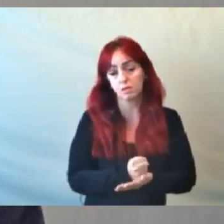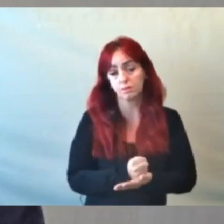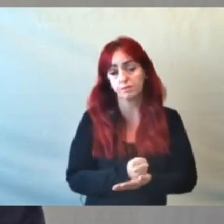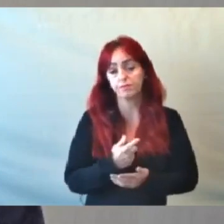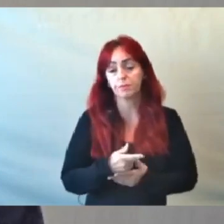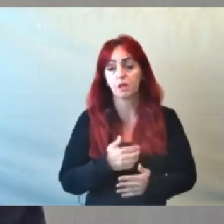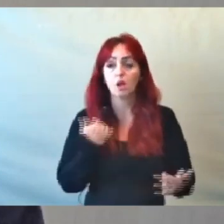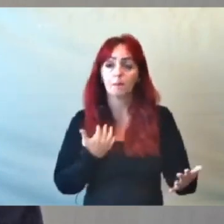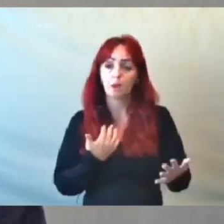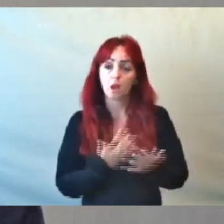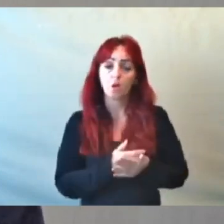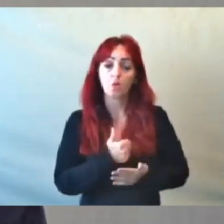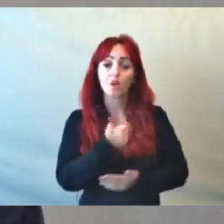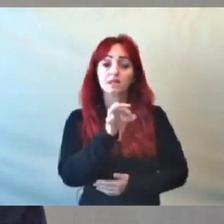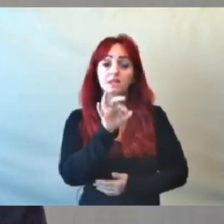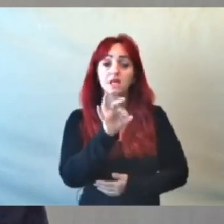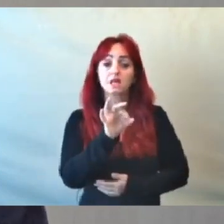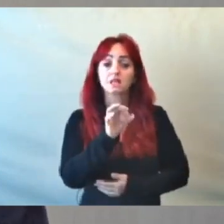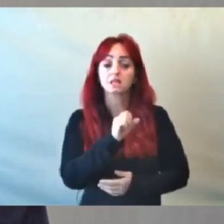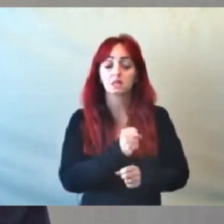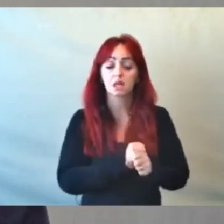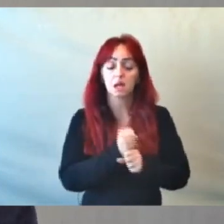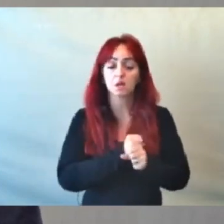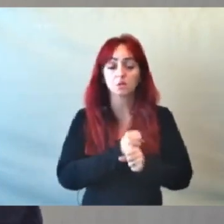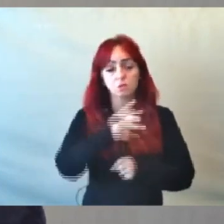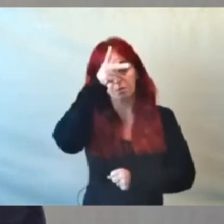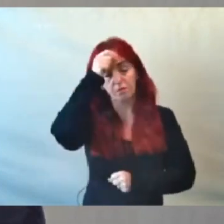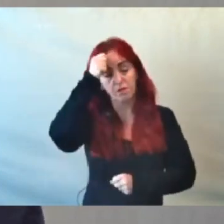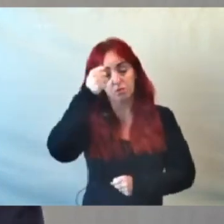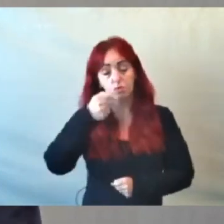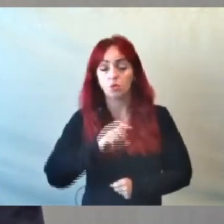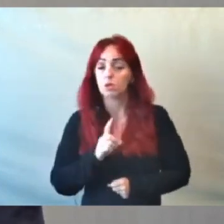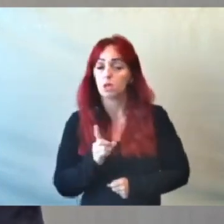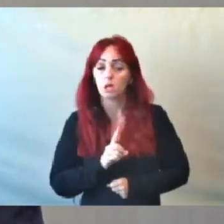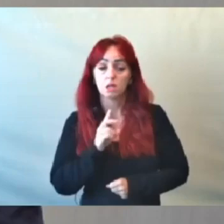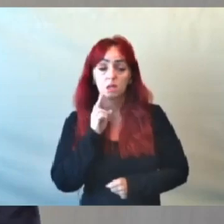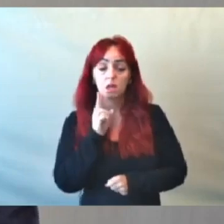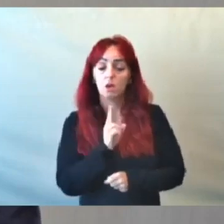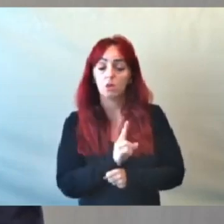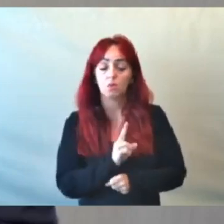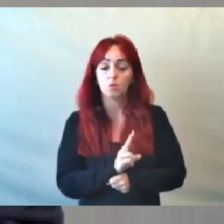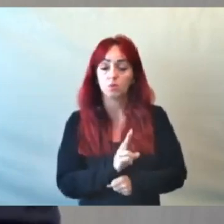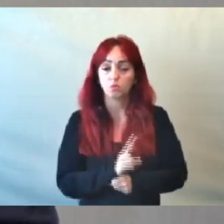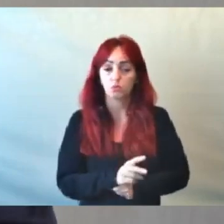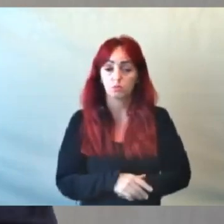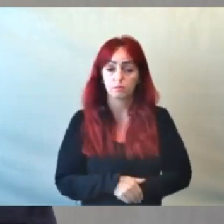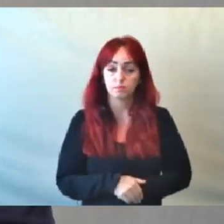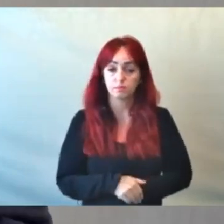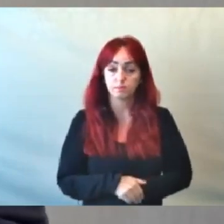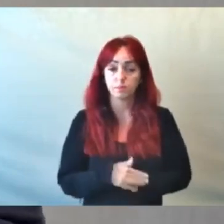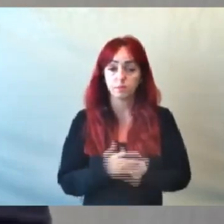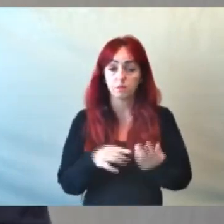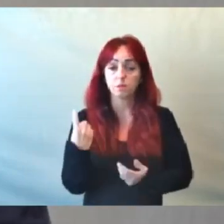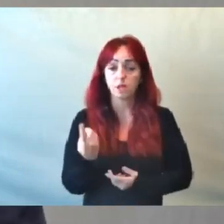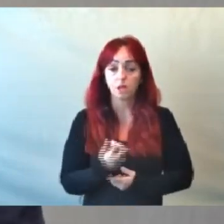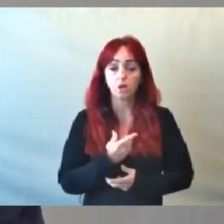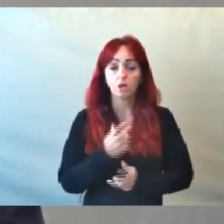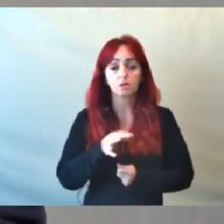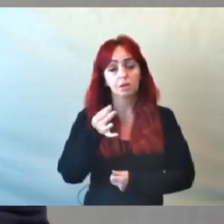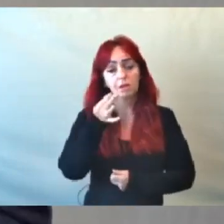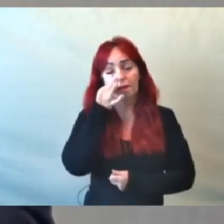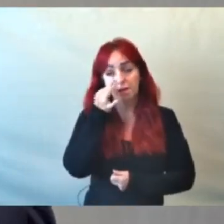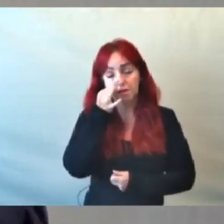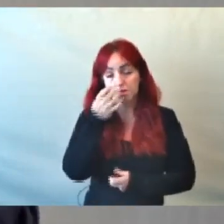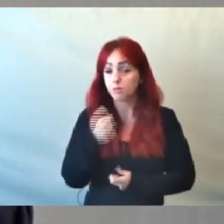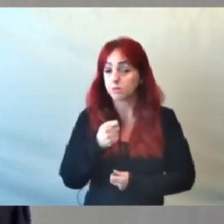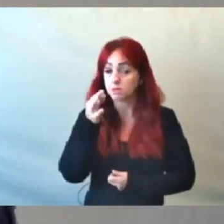não atendeu as recomendações que a própria Fundação Cristiano Ottoni pôs. E isso, para a gente, chama muita atenção. Muita atenção.